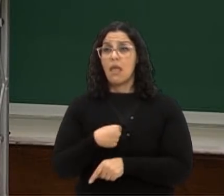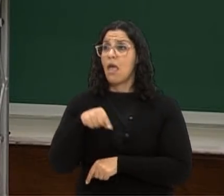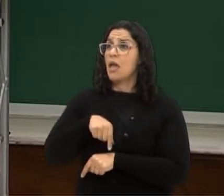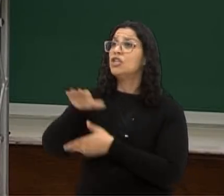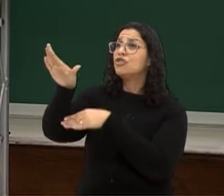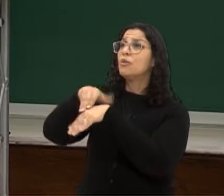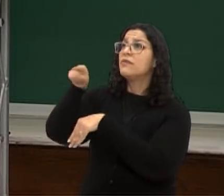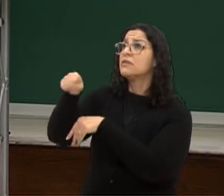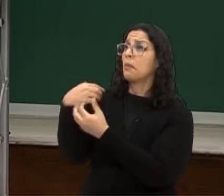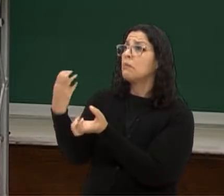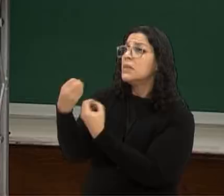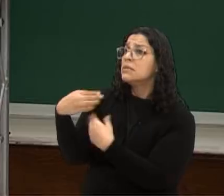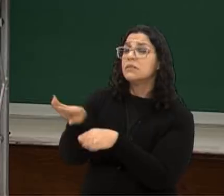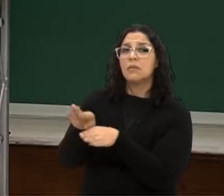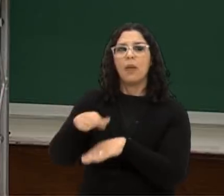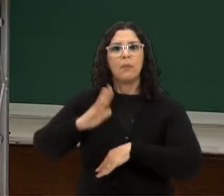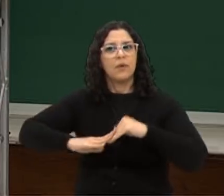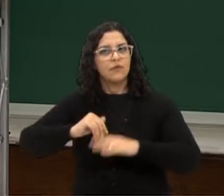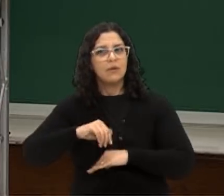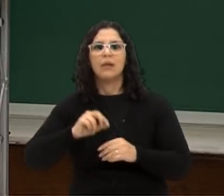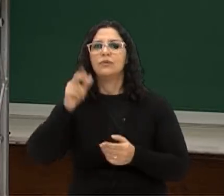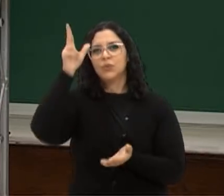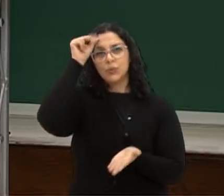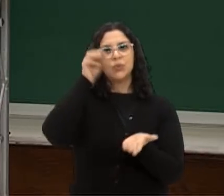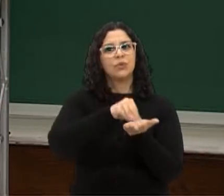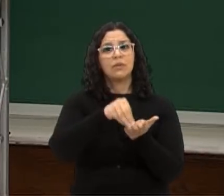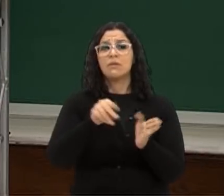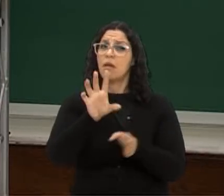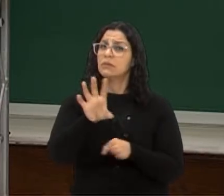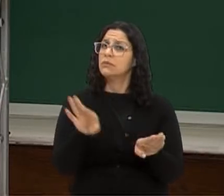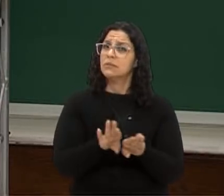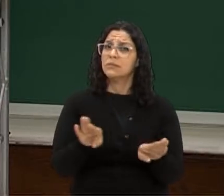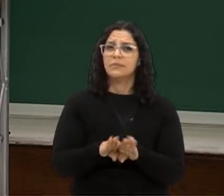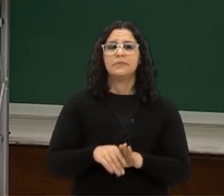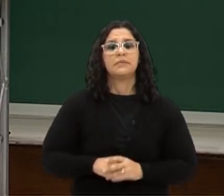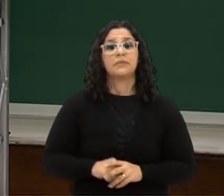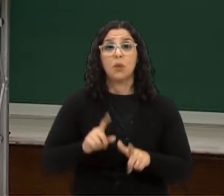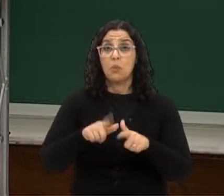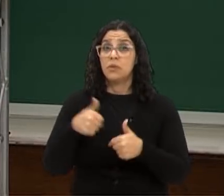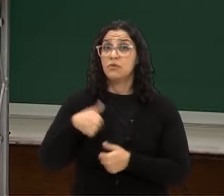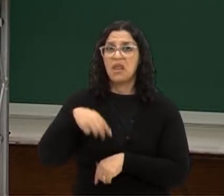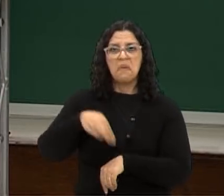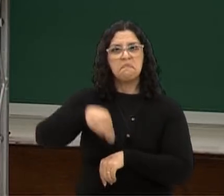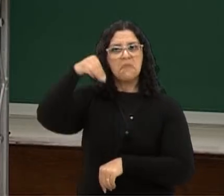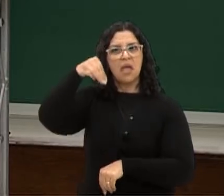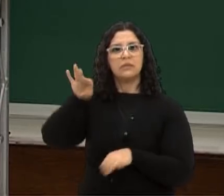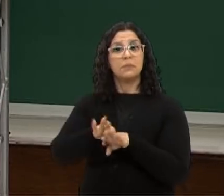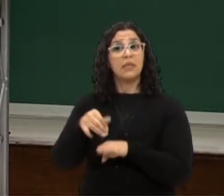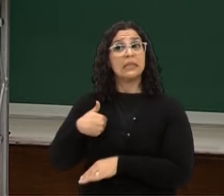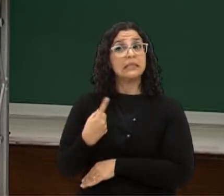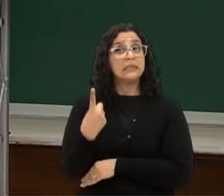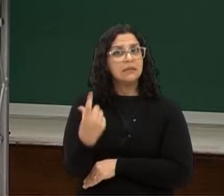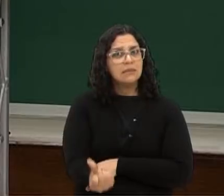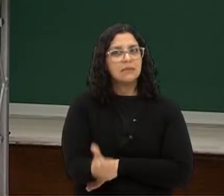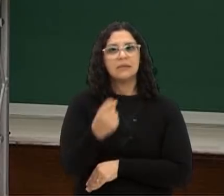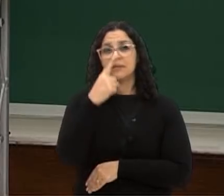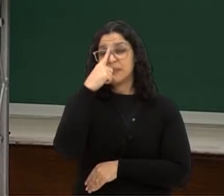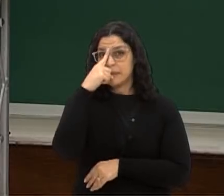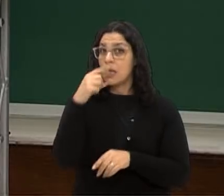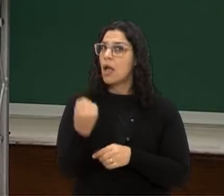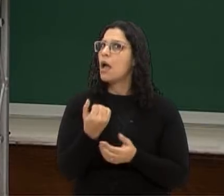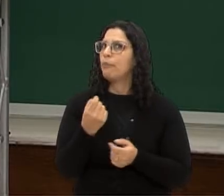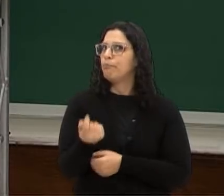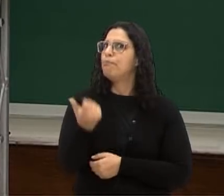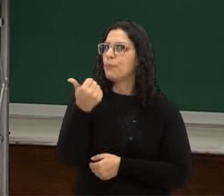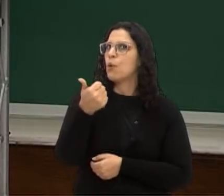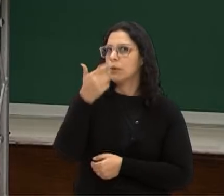com o profissional. Então, no xadrez acontece muito isso também. Então, ele se tornou o grande mestre aos 16 anos, né? Para poucos